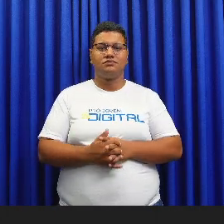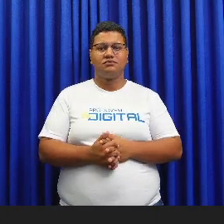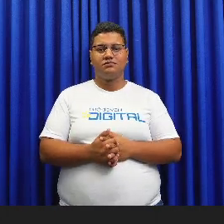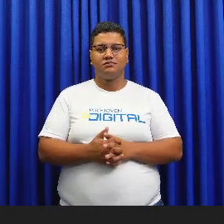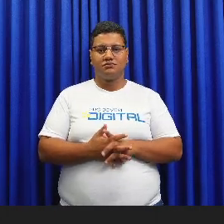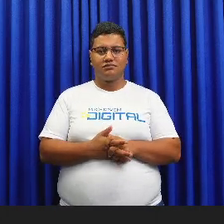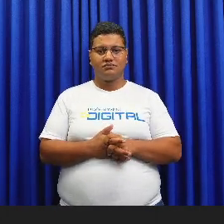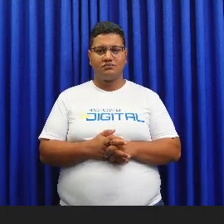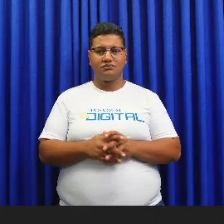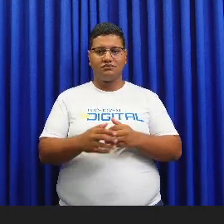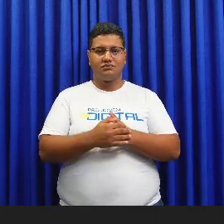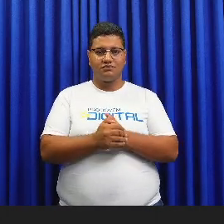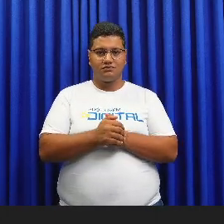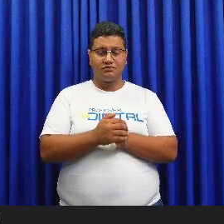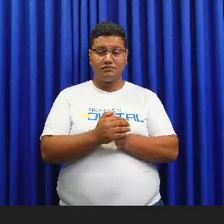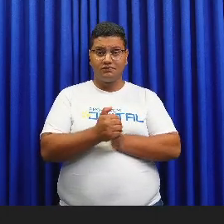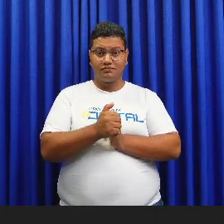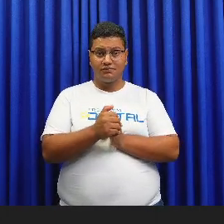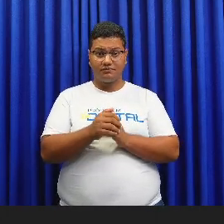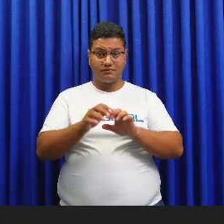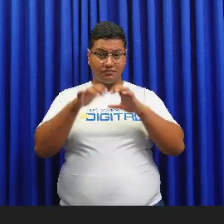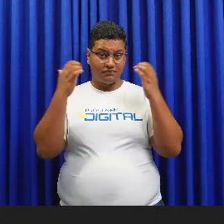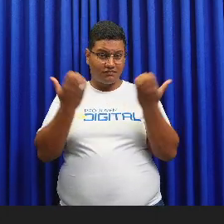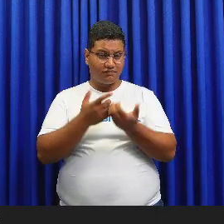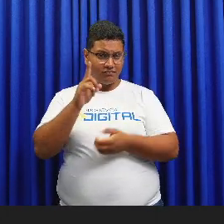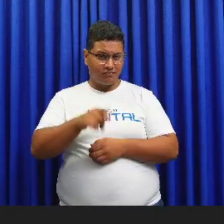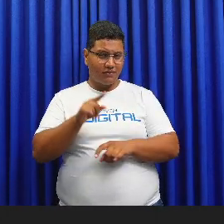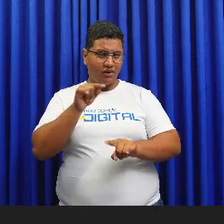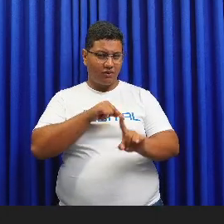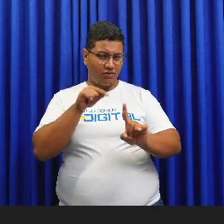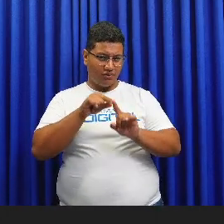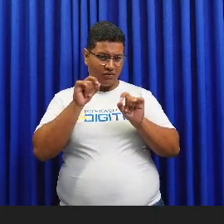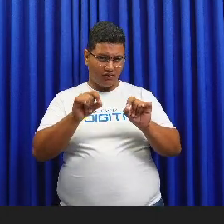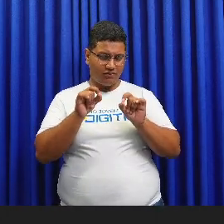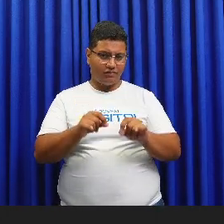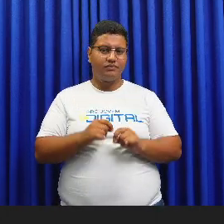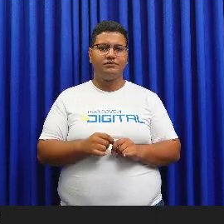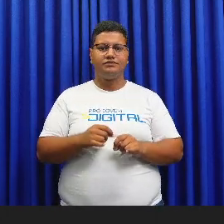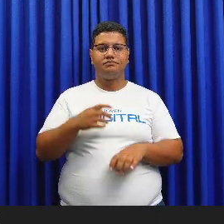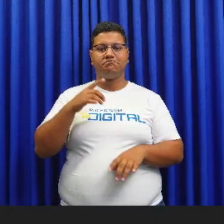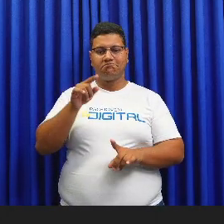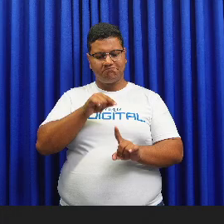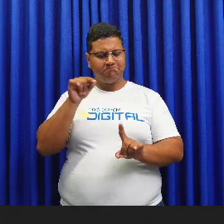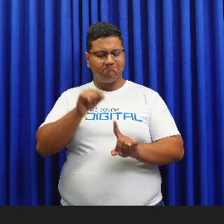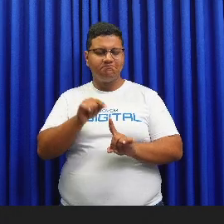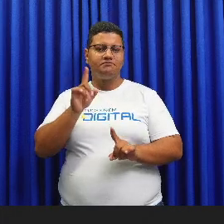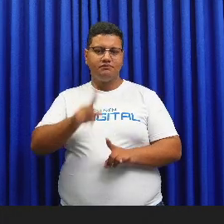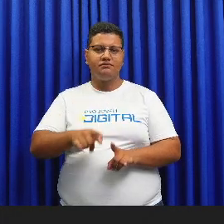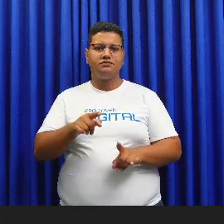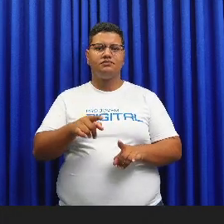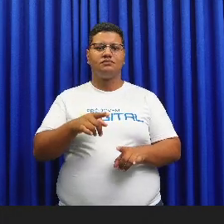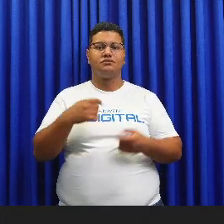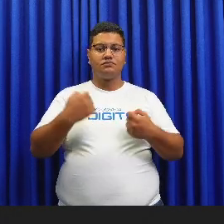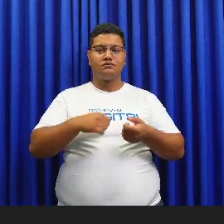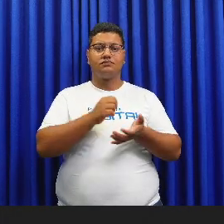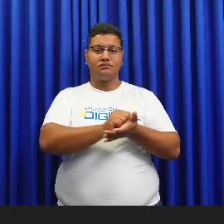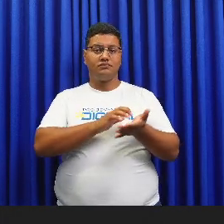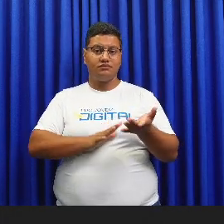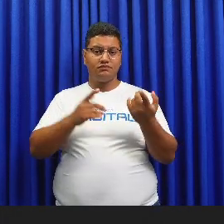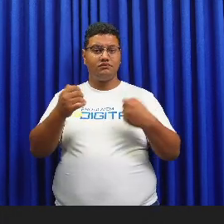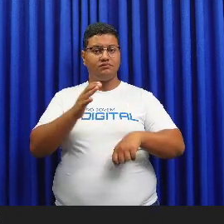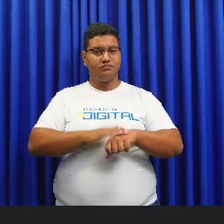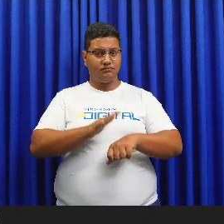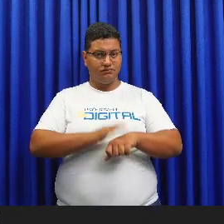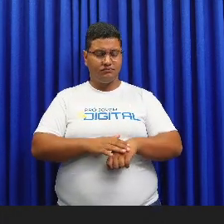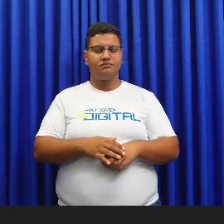Basicamente, você vai colocar lá, este evento, é uma tarefa, vou colocar aqui uma tarefa, beleza? É uma tarefa. Aí